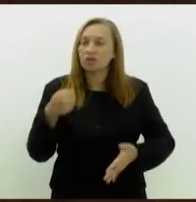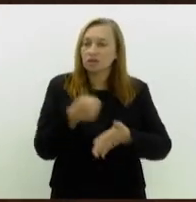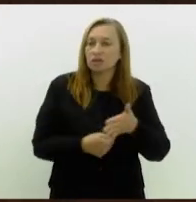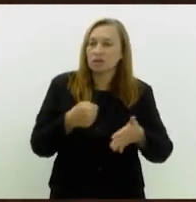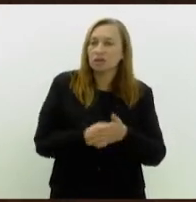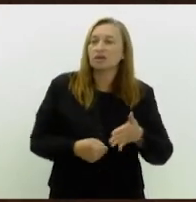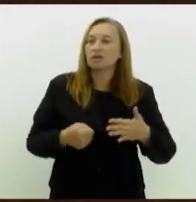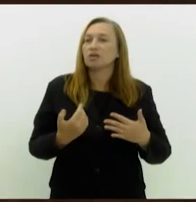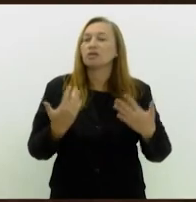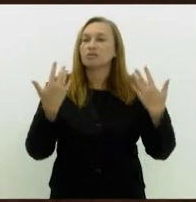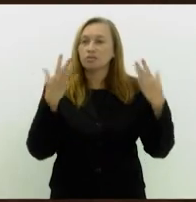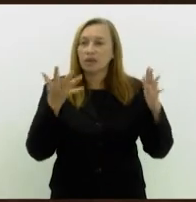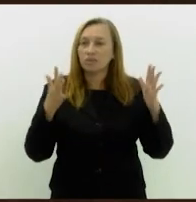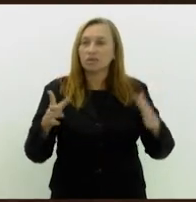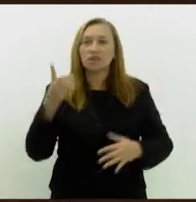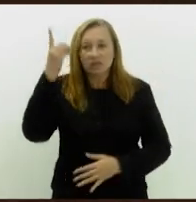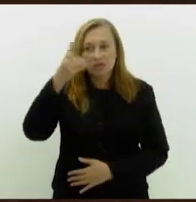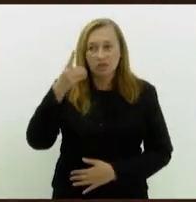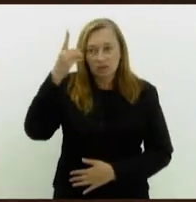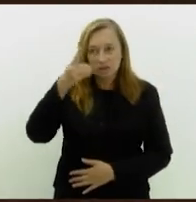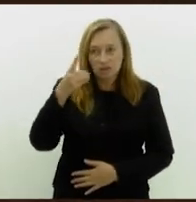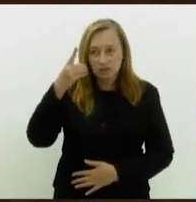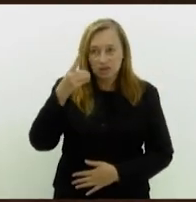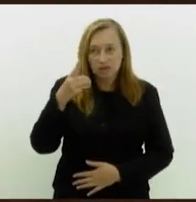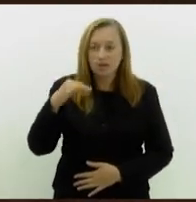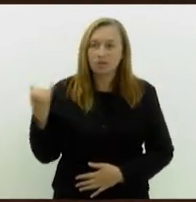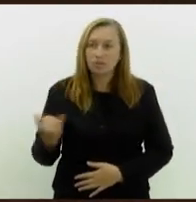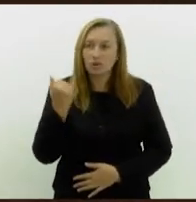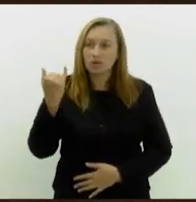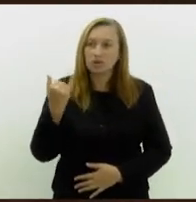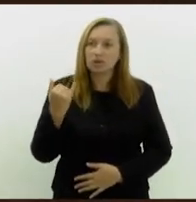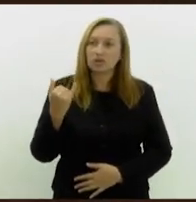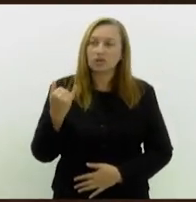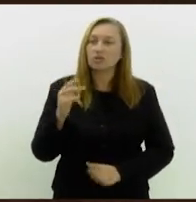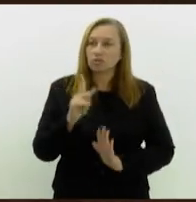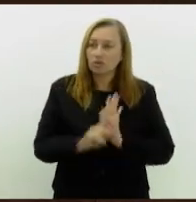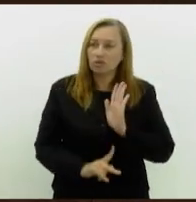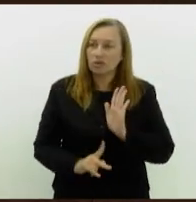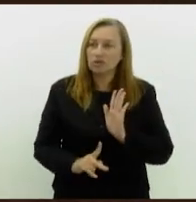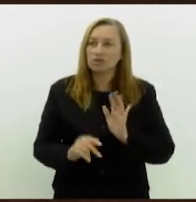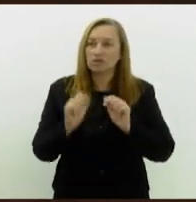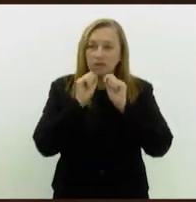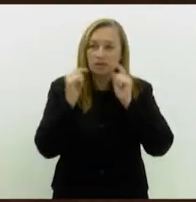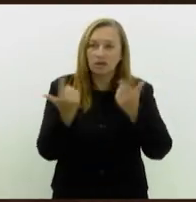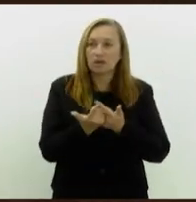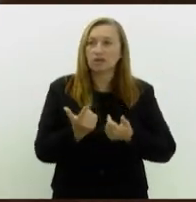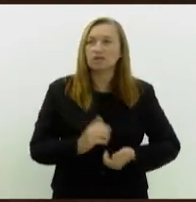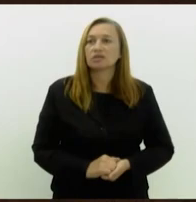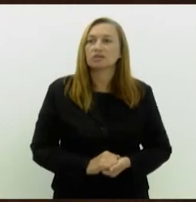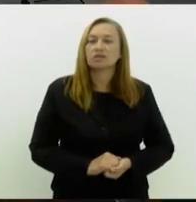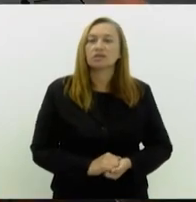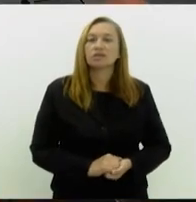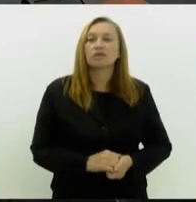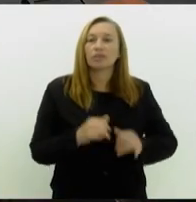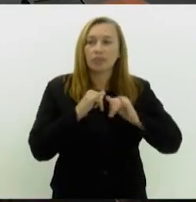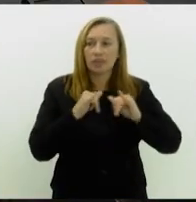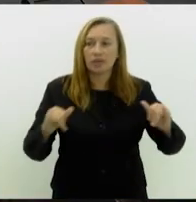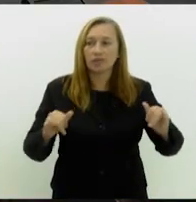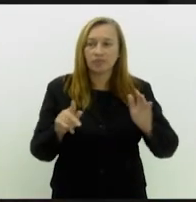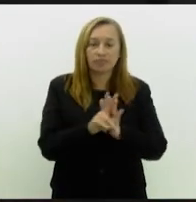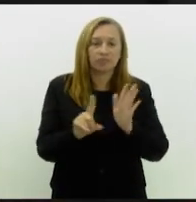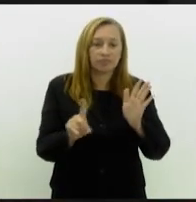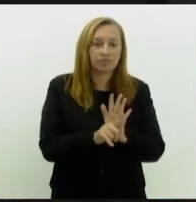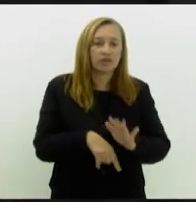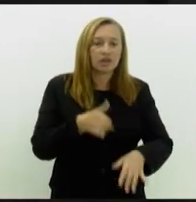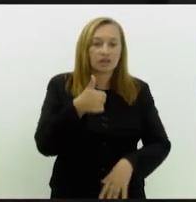parabenizando ao Deputado por pela por essa importante propositura dentro da Assembleia Legislativa anuncio o projeto de